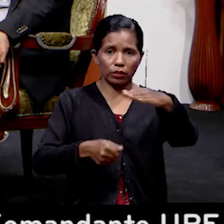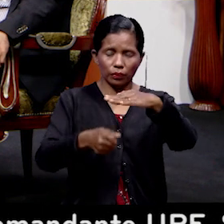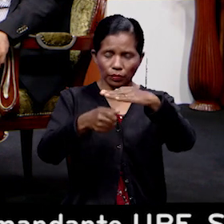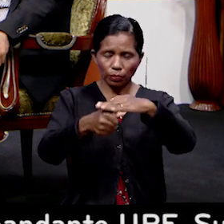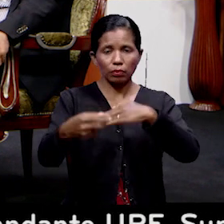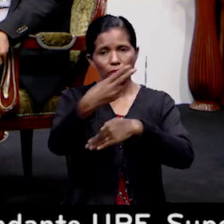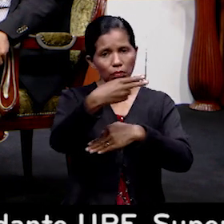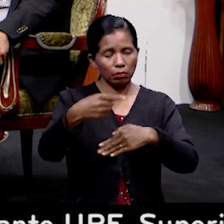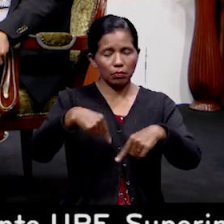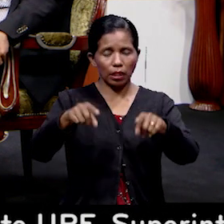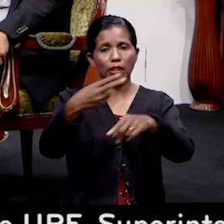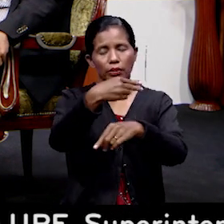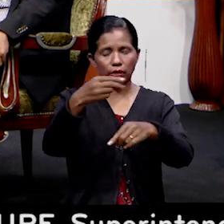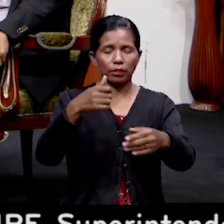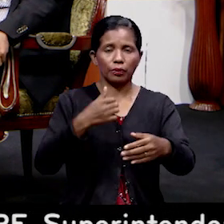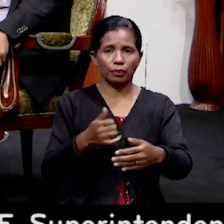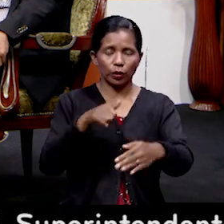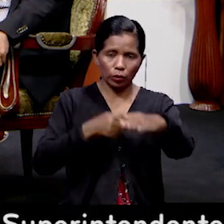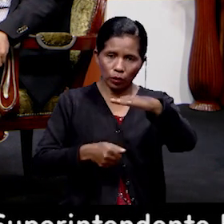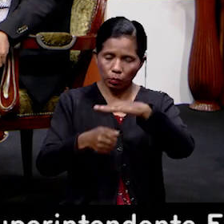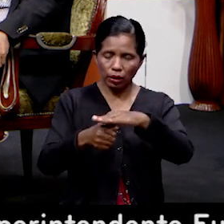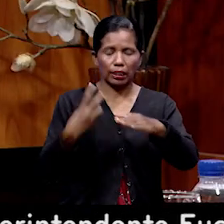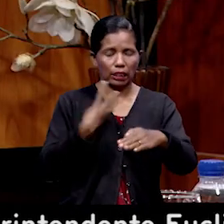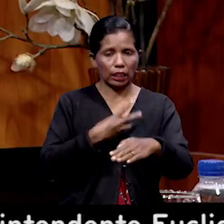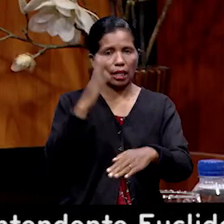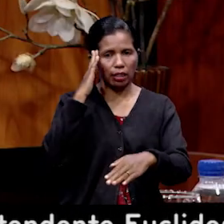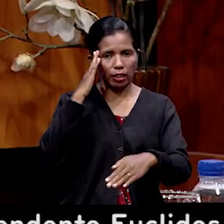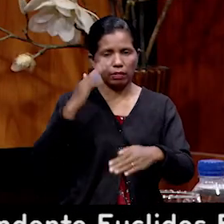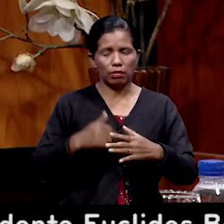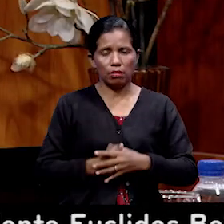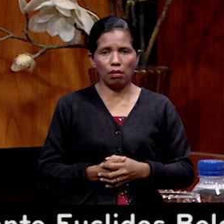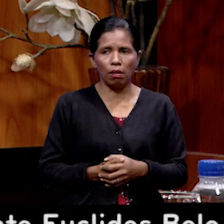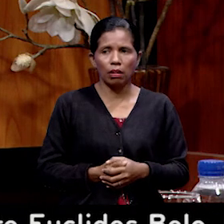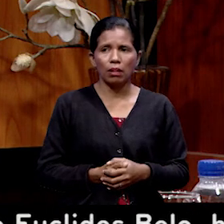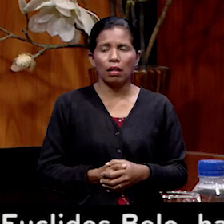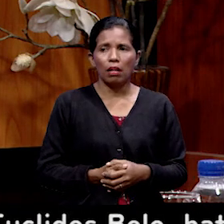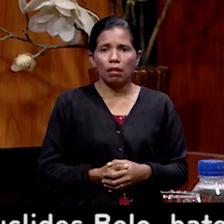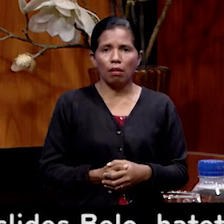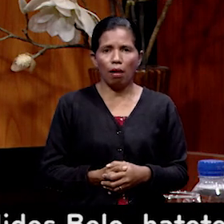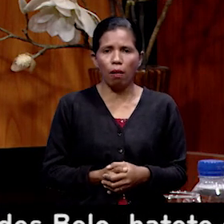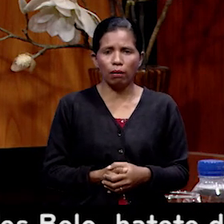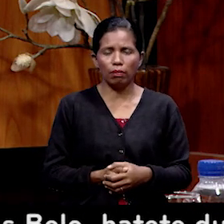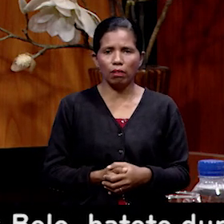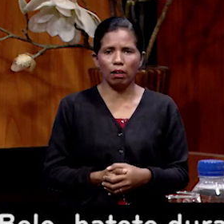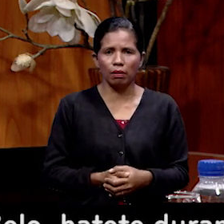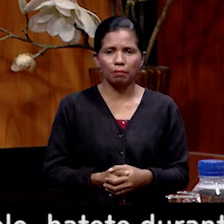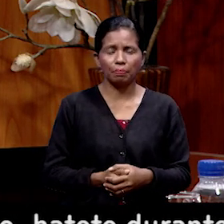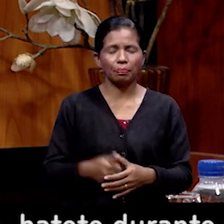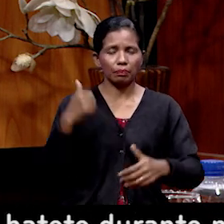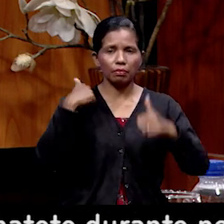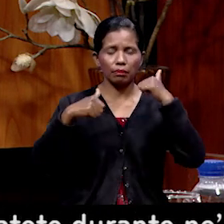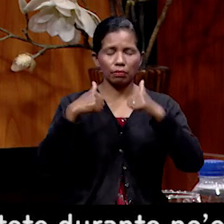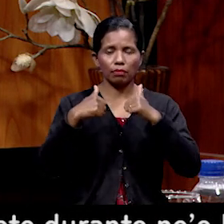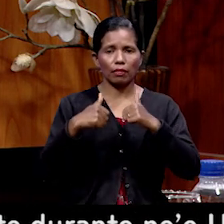também, e também, também, e atividades travessas ilegais, mas que categoria, é muito